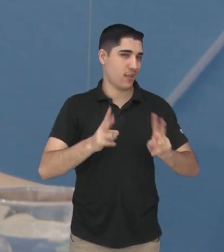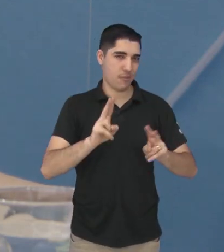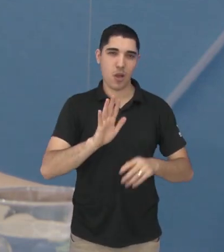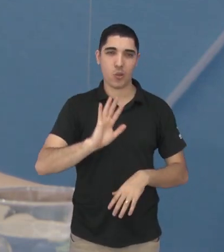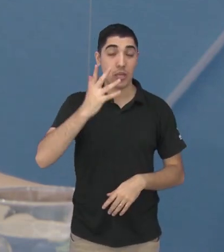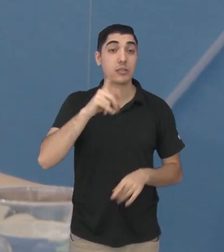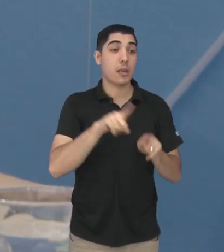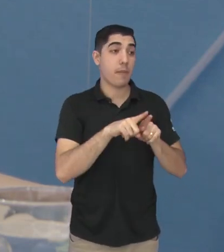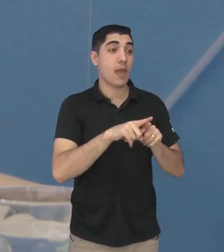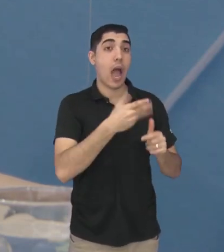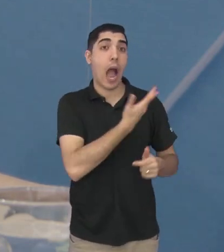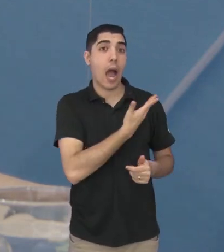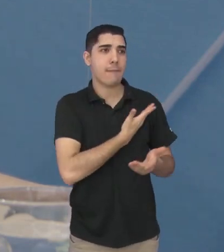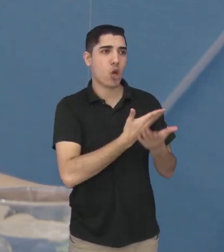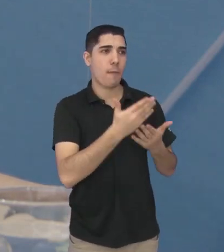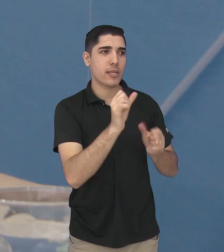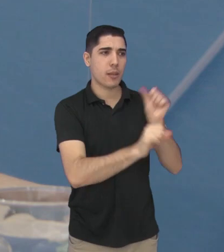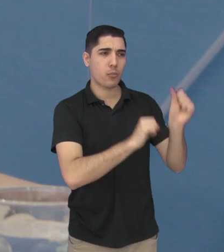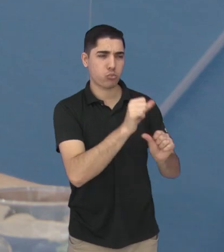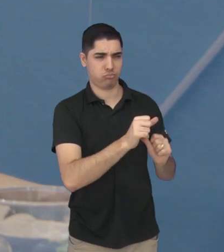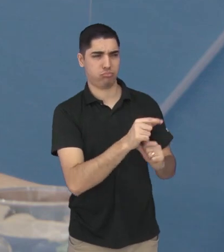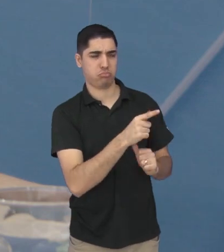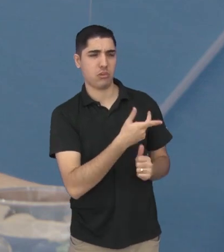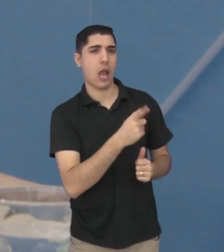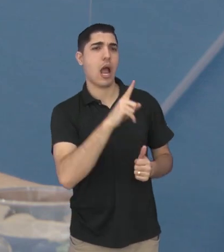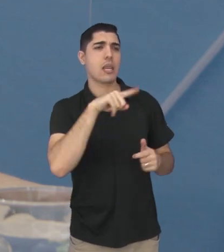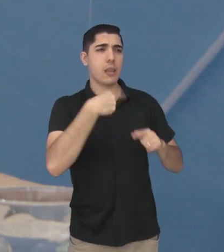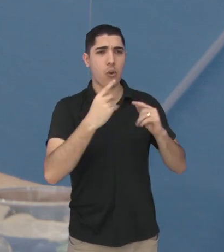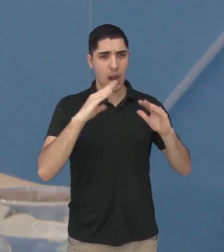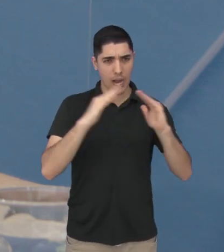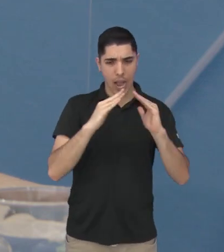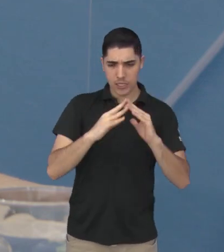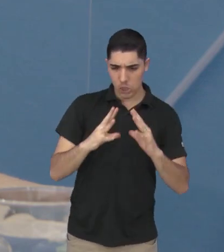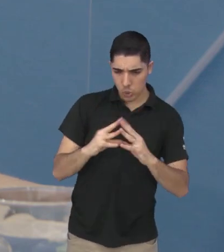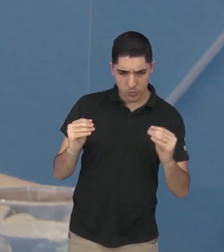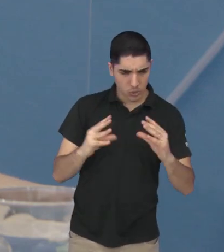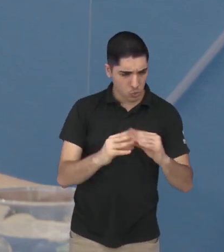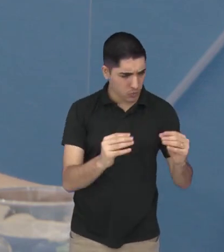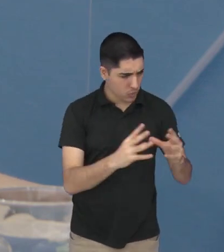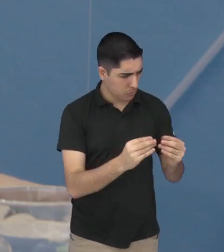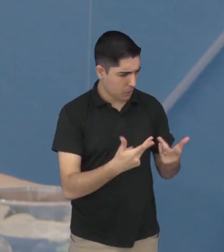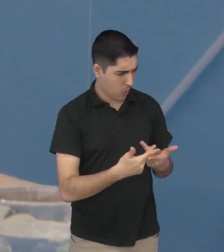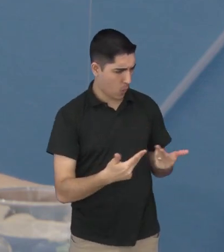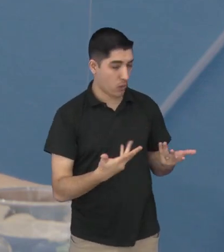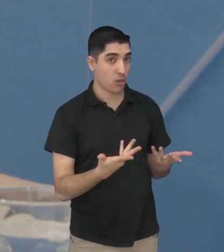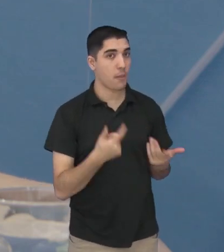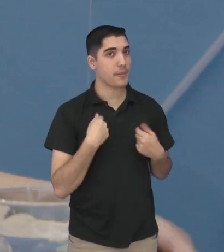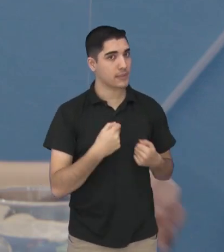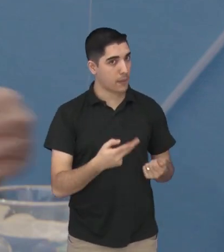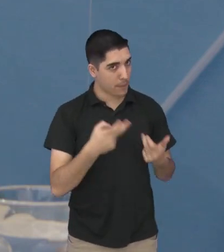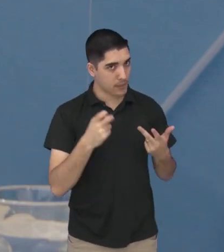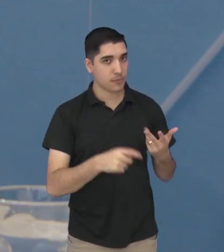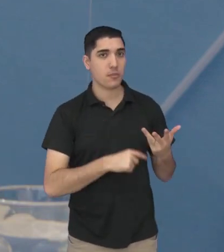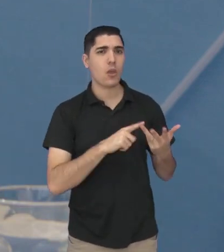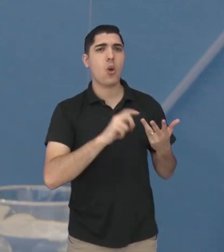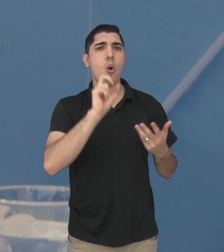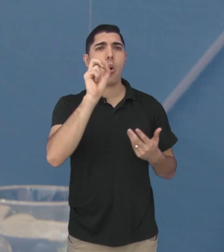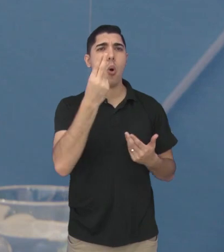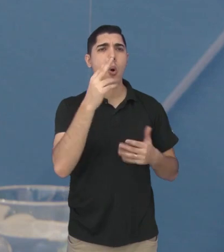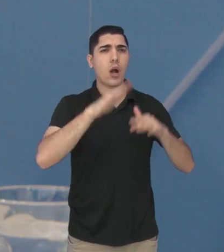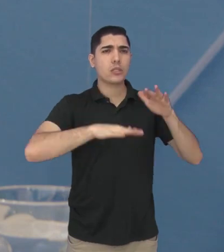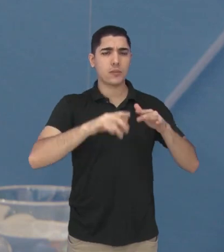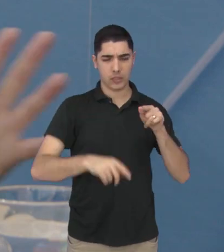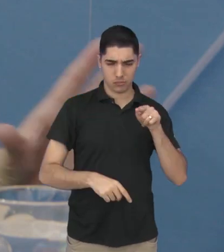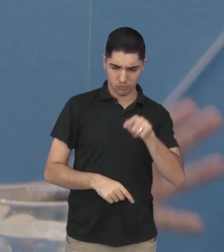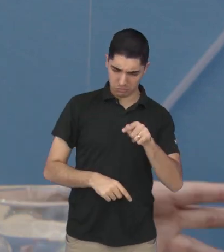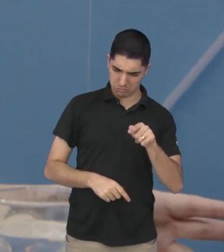amigos, né? Começa a assumir coisas em casa, são coisas que você precisa perceber, ou aparecer coisas que